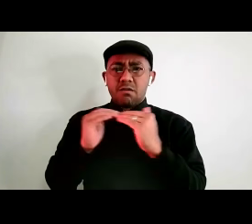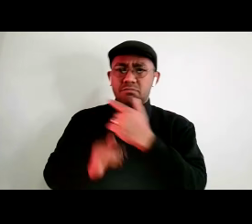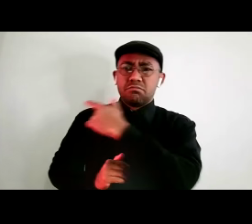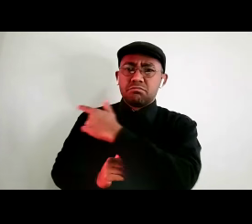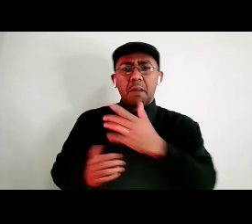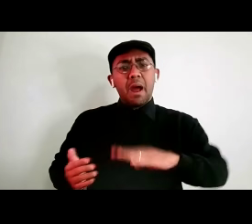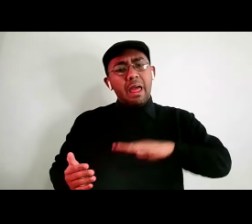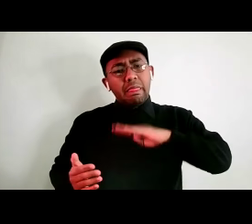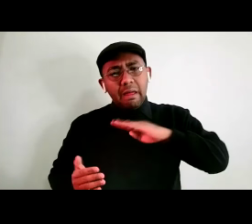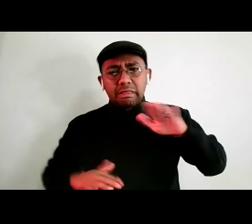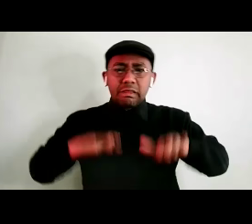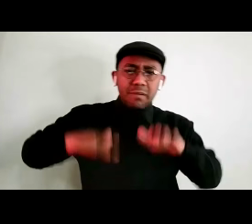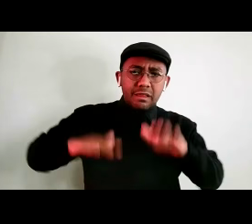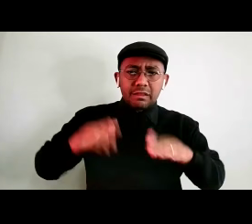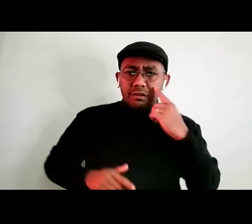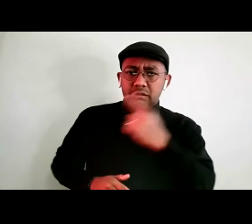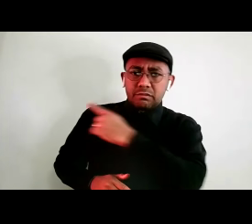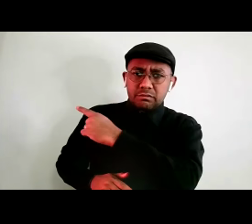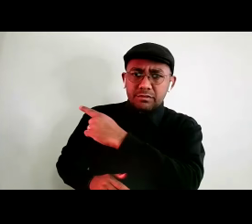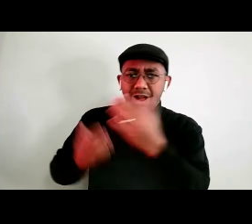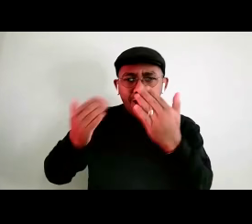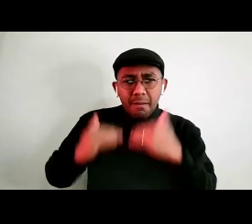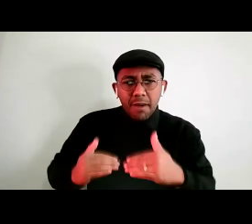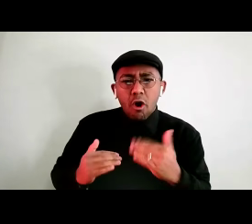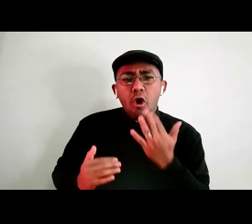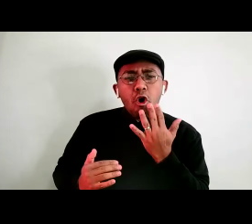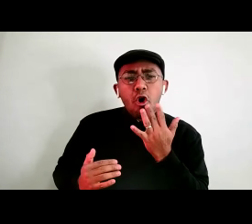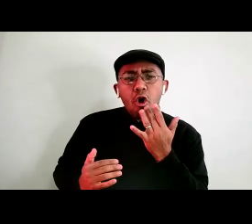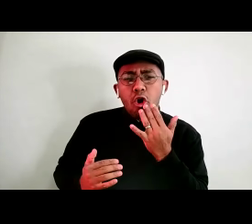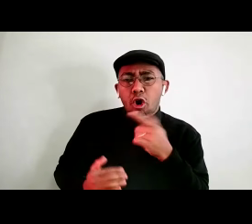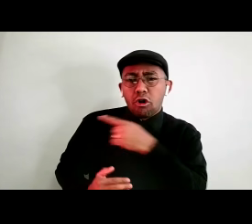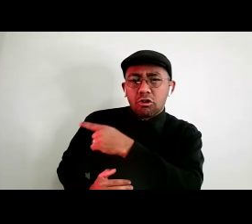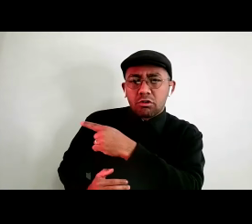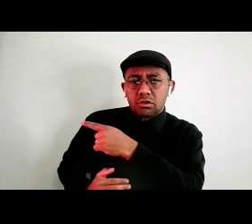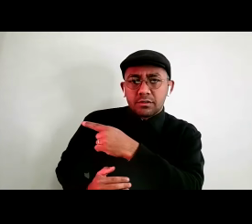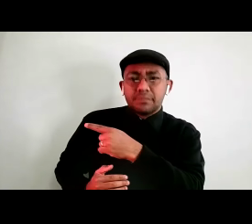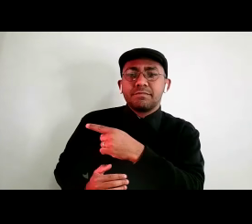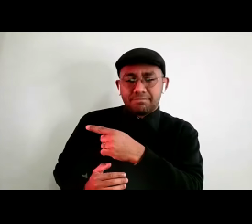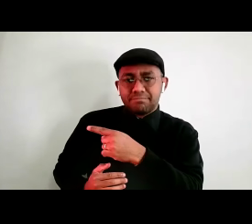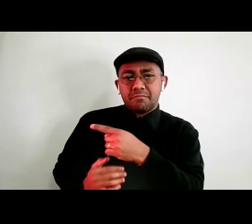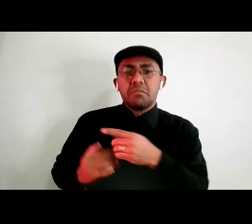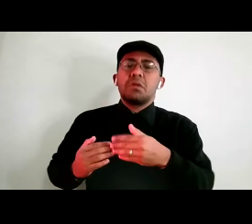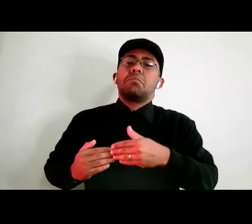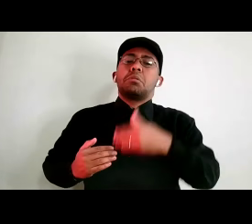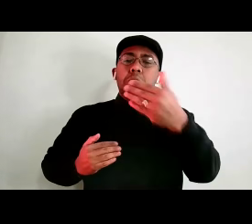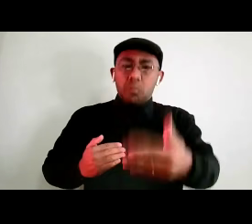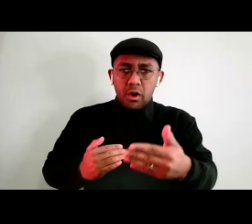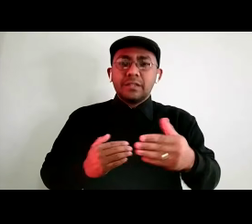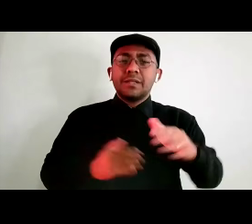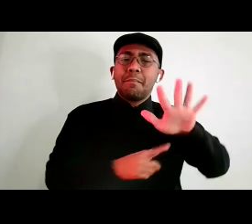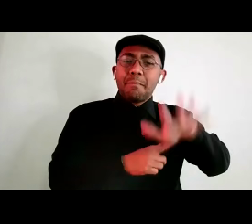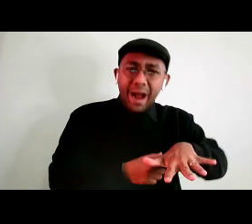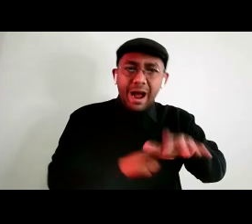nesses grupos etários, que estão especificados mais abaixo. No entanto, para maio e